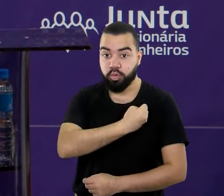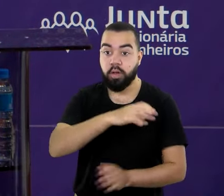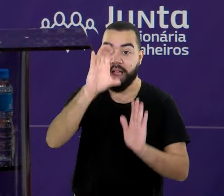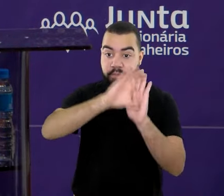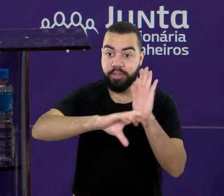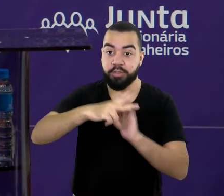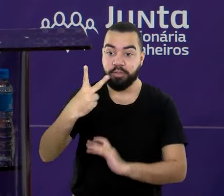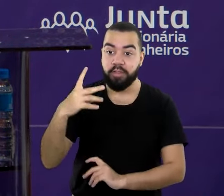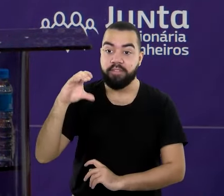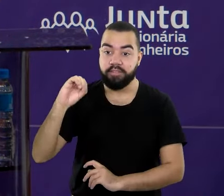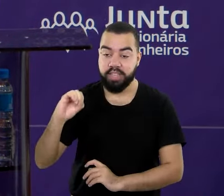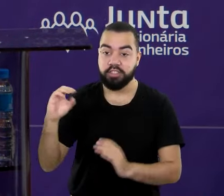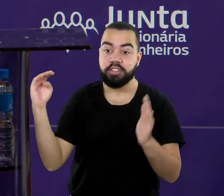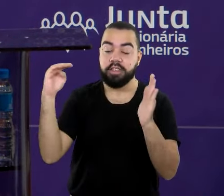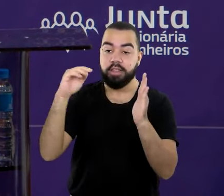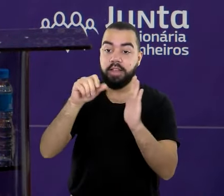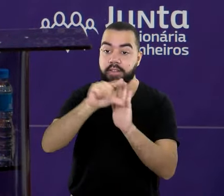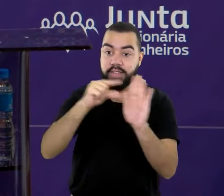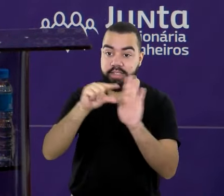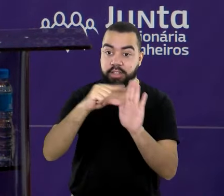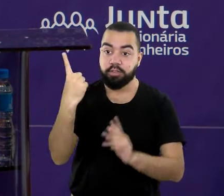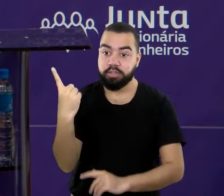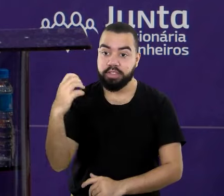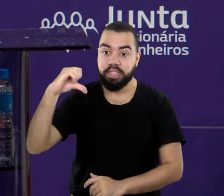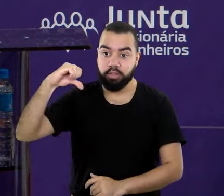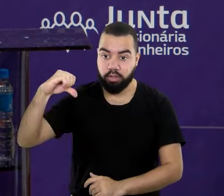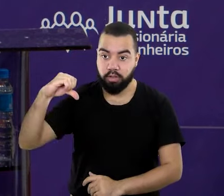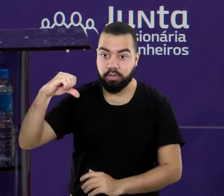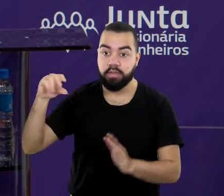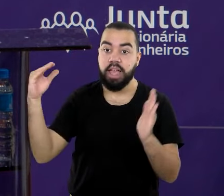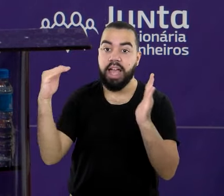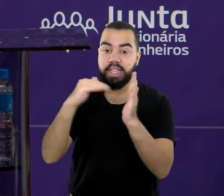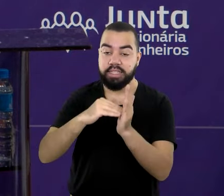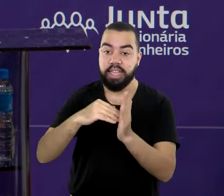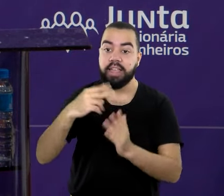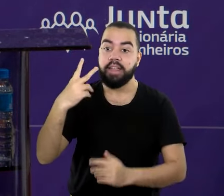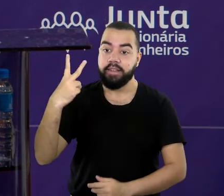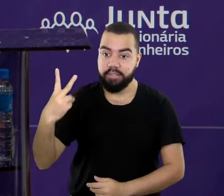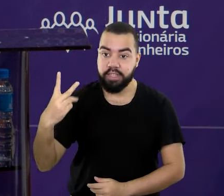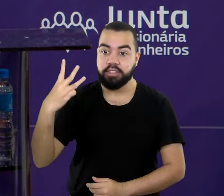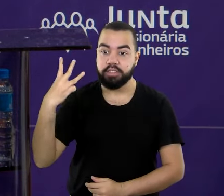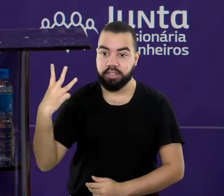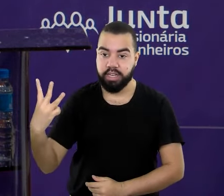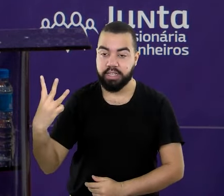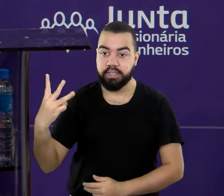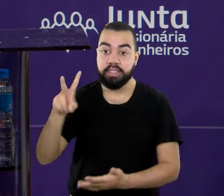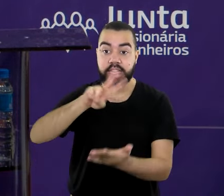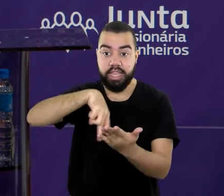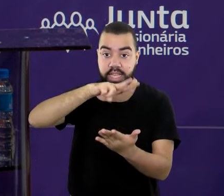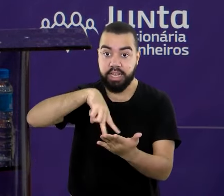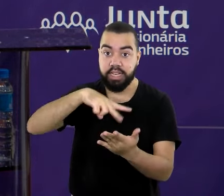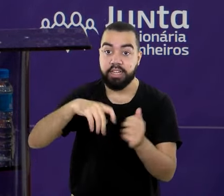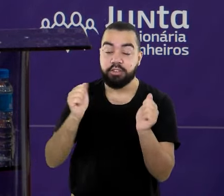20 de 19 a 23, estaremos fazendo leitura todo mundo juntos.